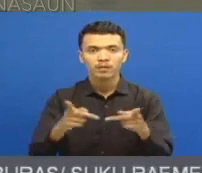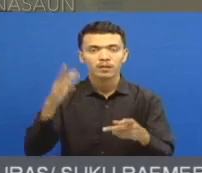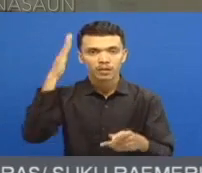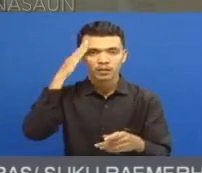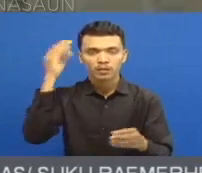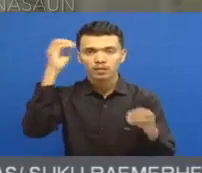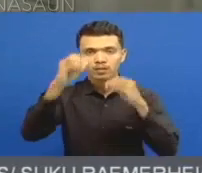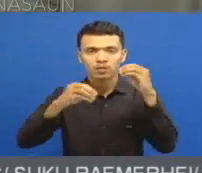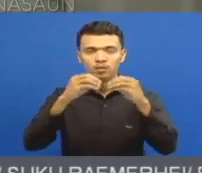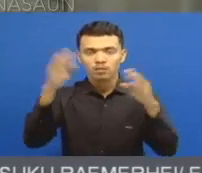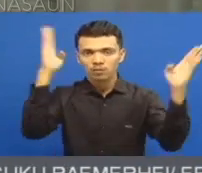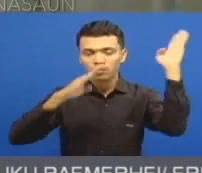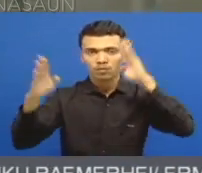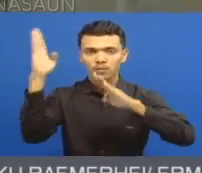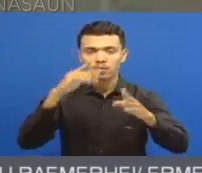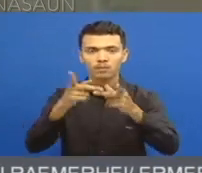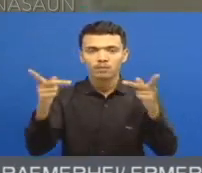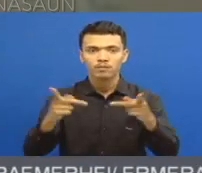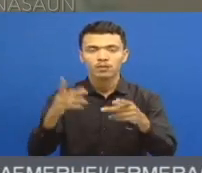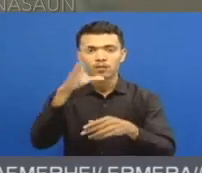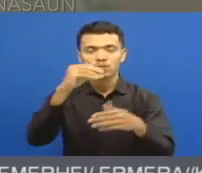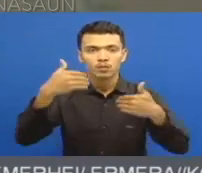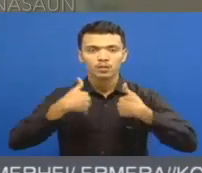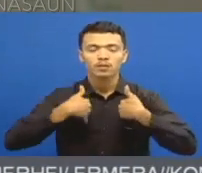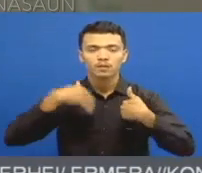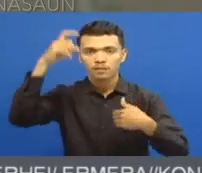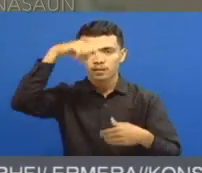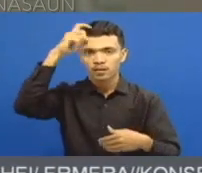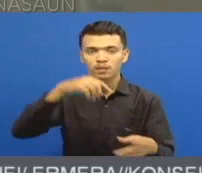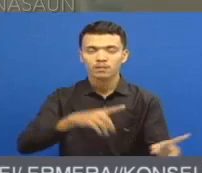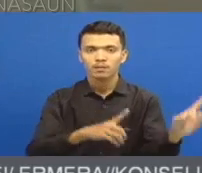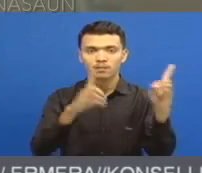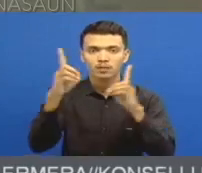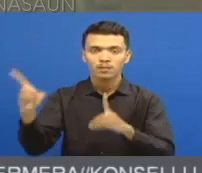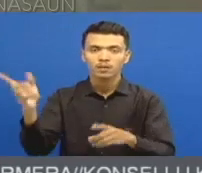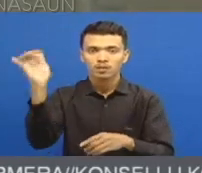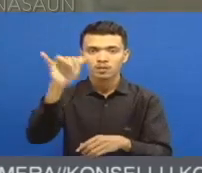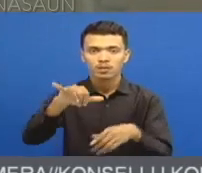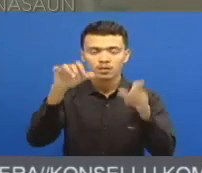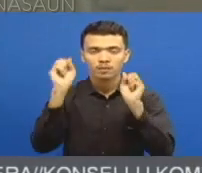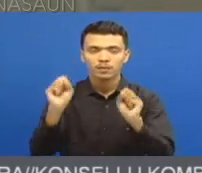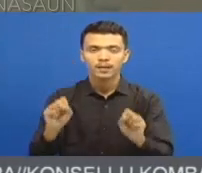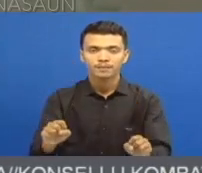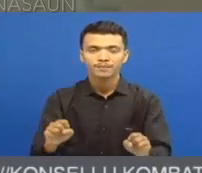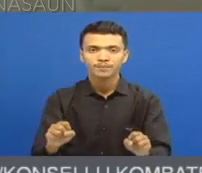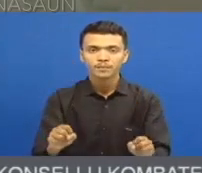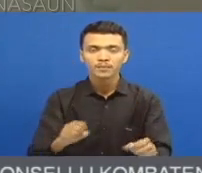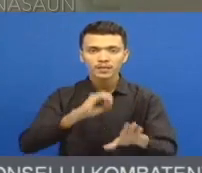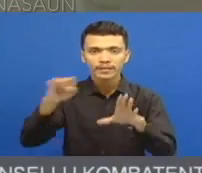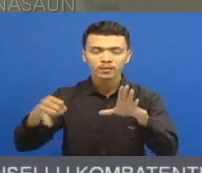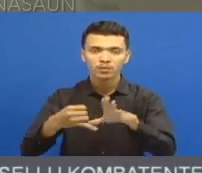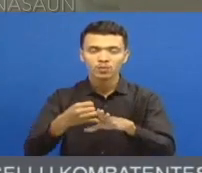Conaba Problema Ambiente, nomo Sira e a habilidade Nebeke aplicável, por isso Sira Bele